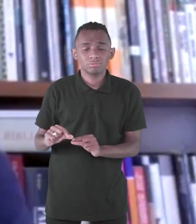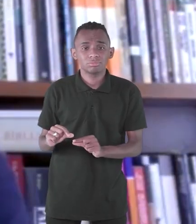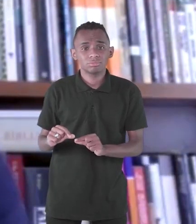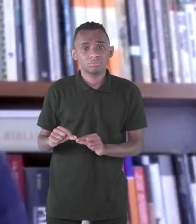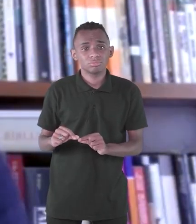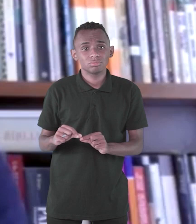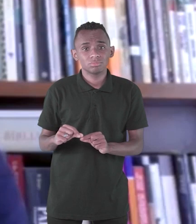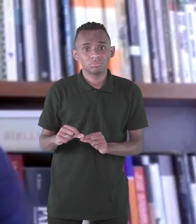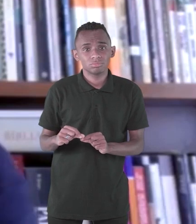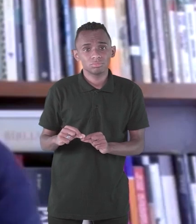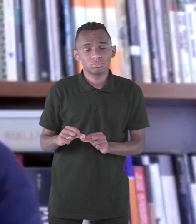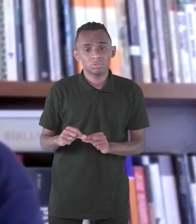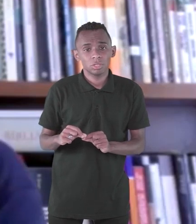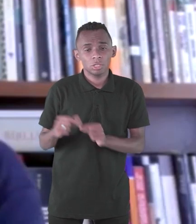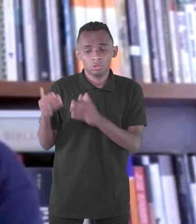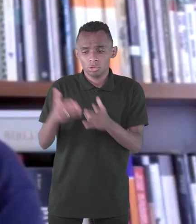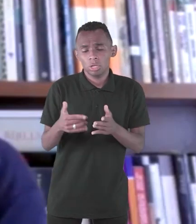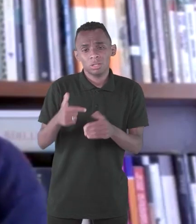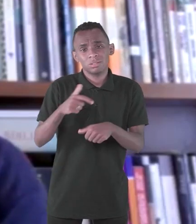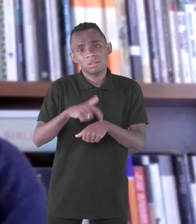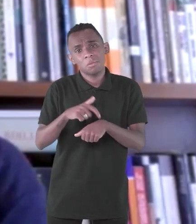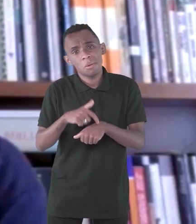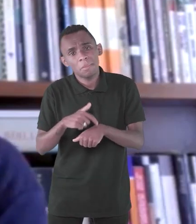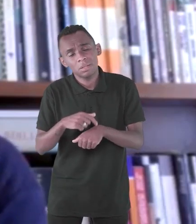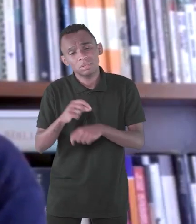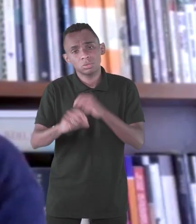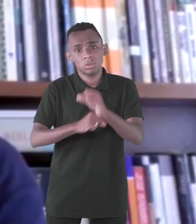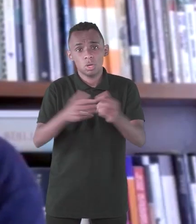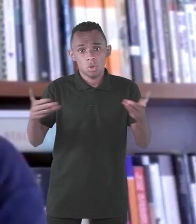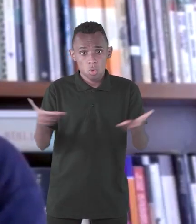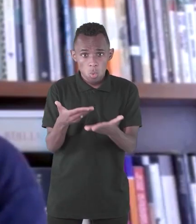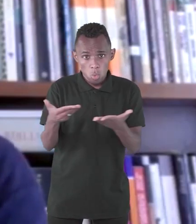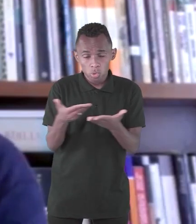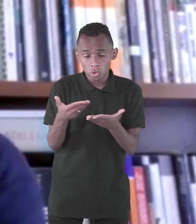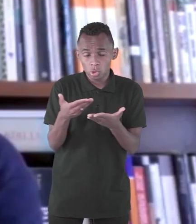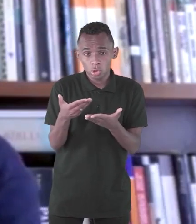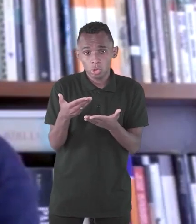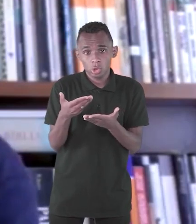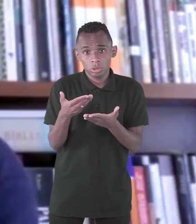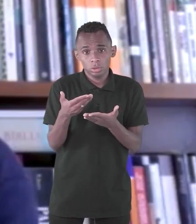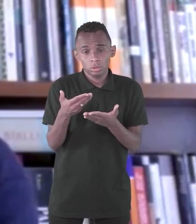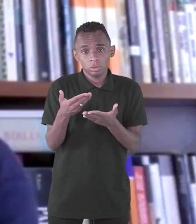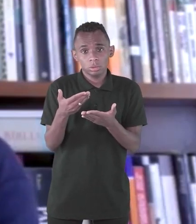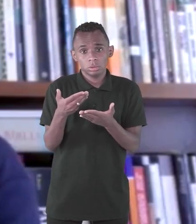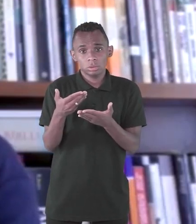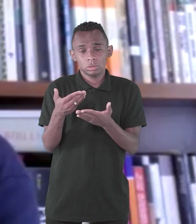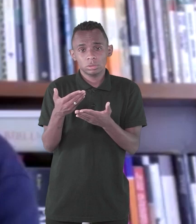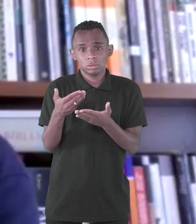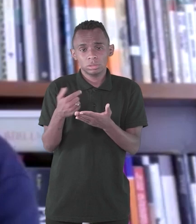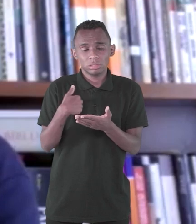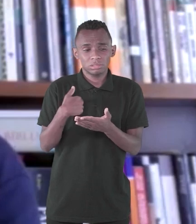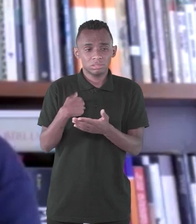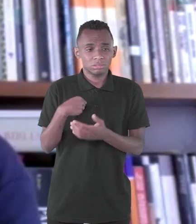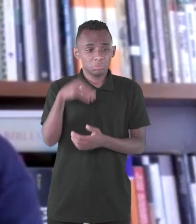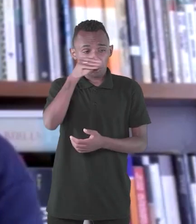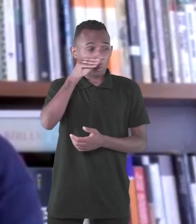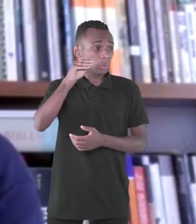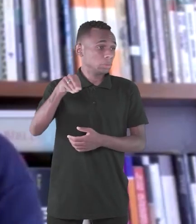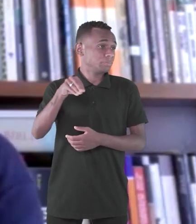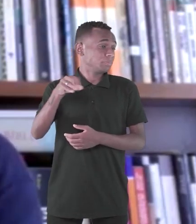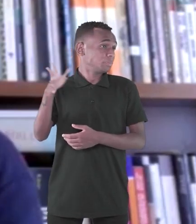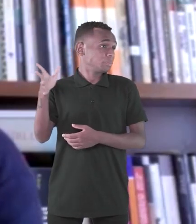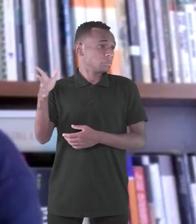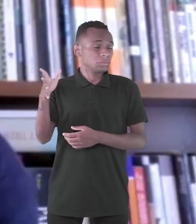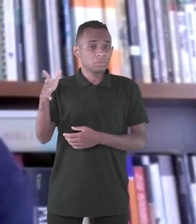a gente, isso faz a gente chegar no lugar que a gente chegou hoje, né? Que é a ignorância